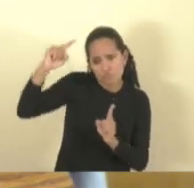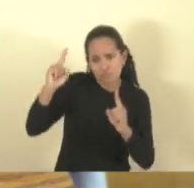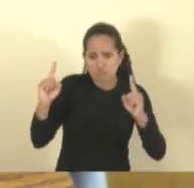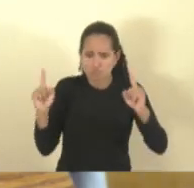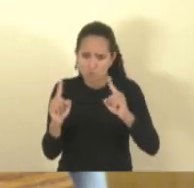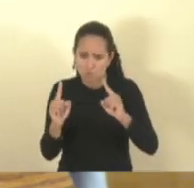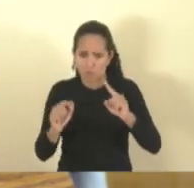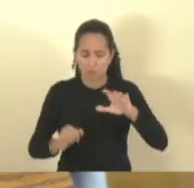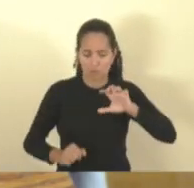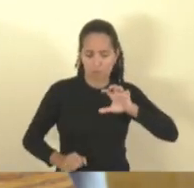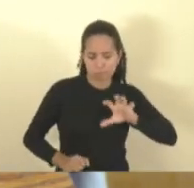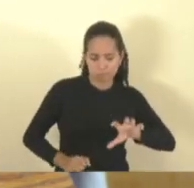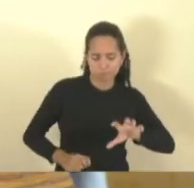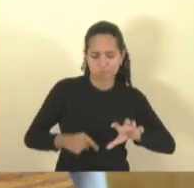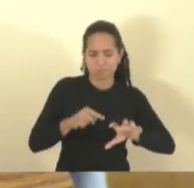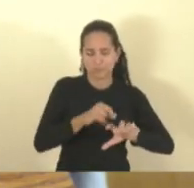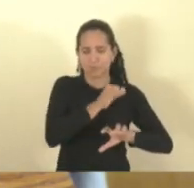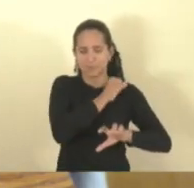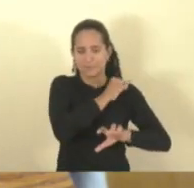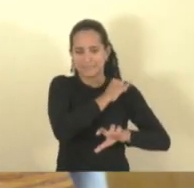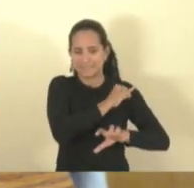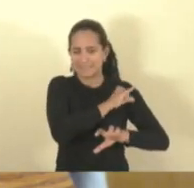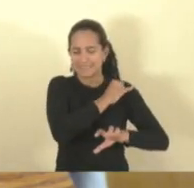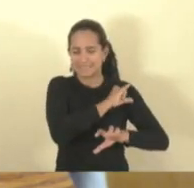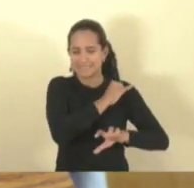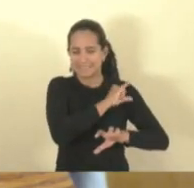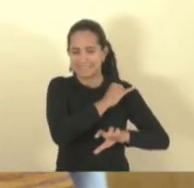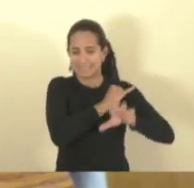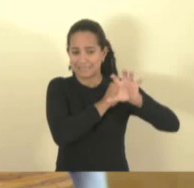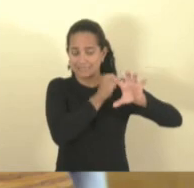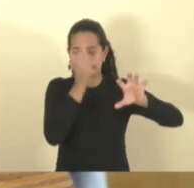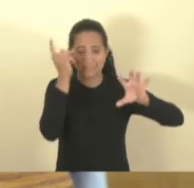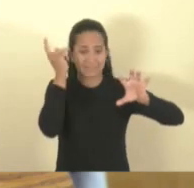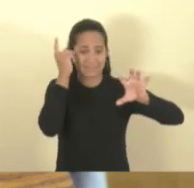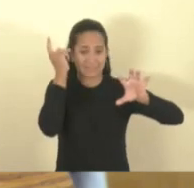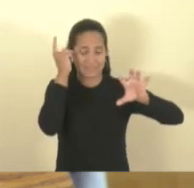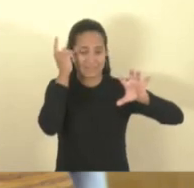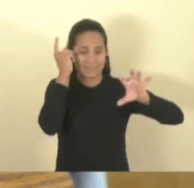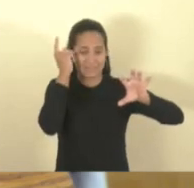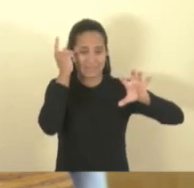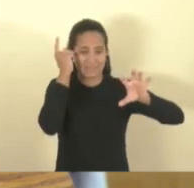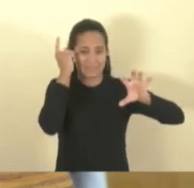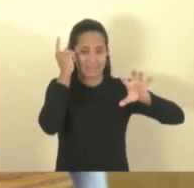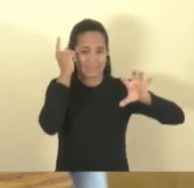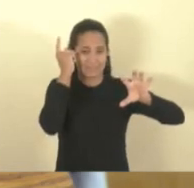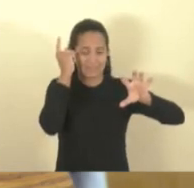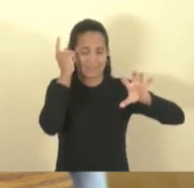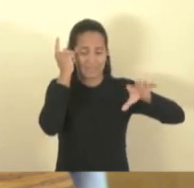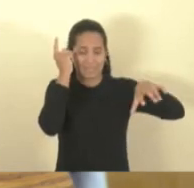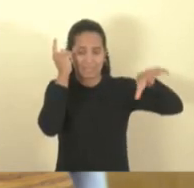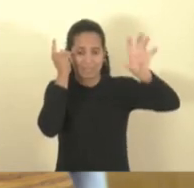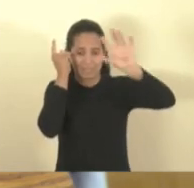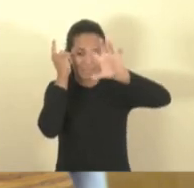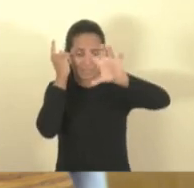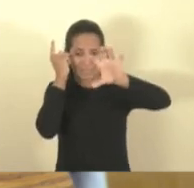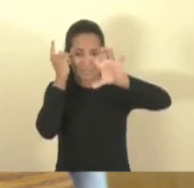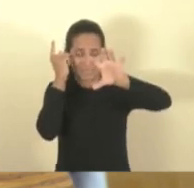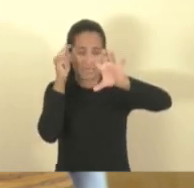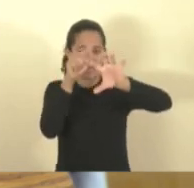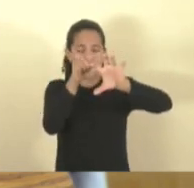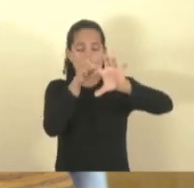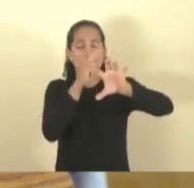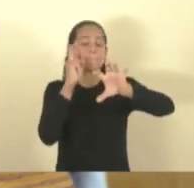grandes estados da região Sudeste, Rio de Janeiro, São Paulo, aliás, Rio de Janeiro, São Paulo e Minas